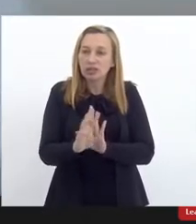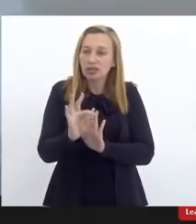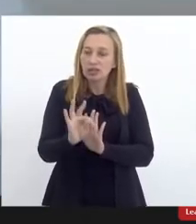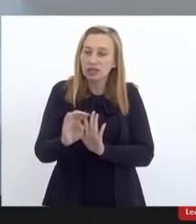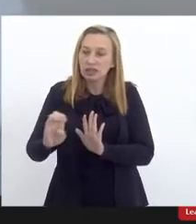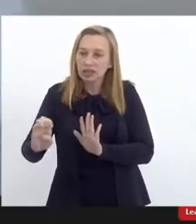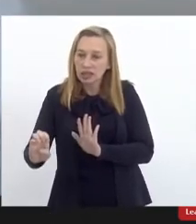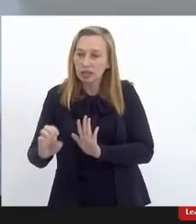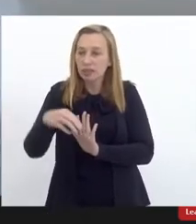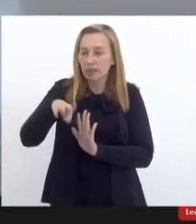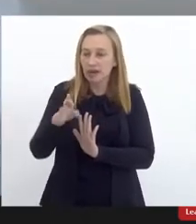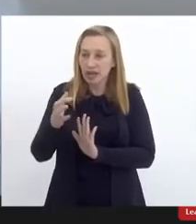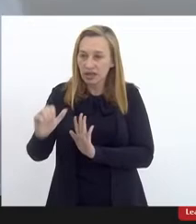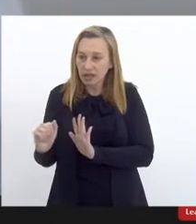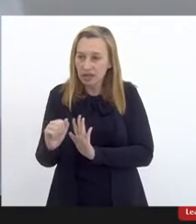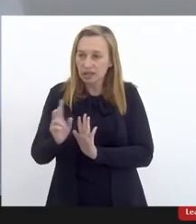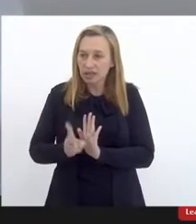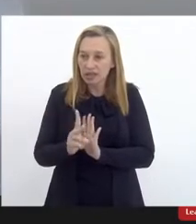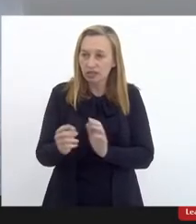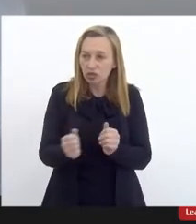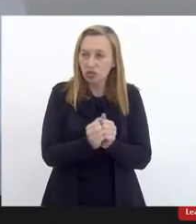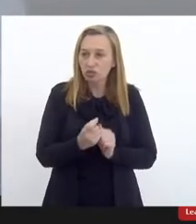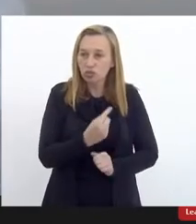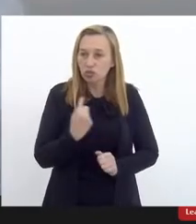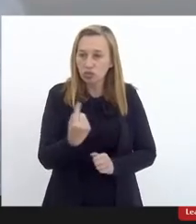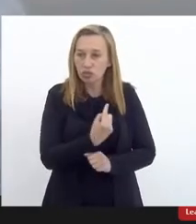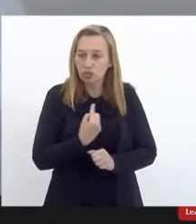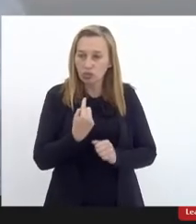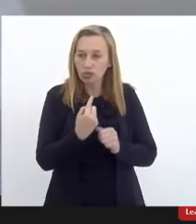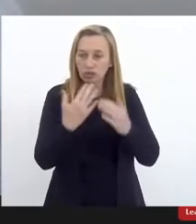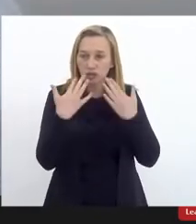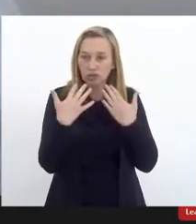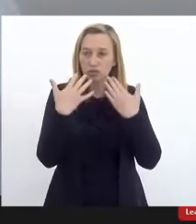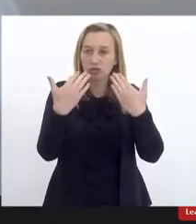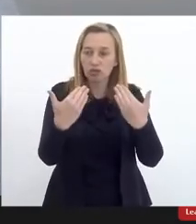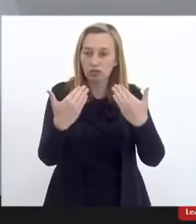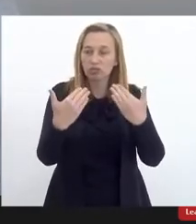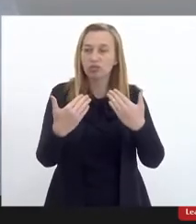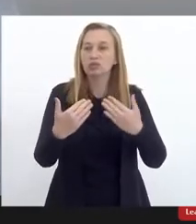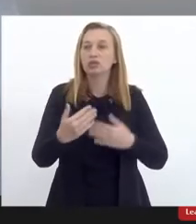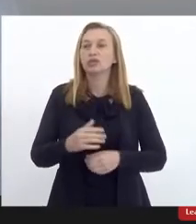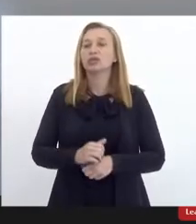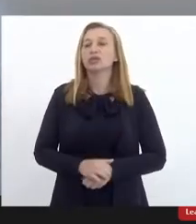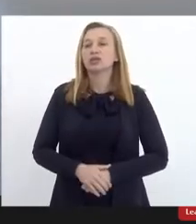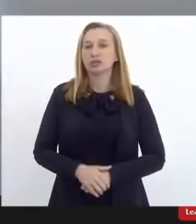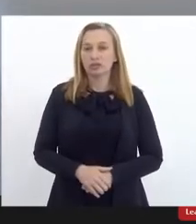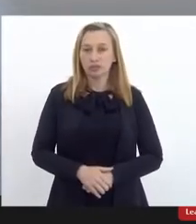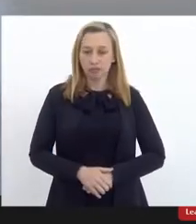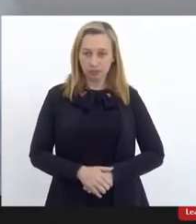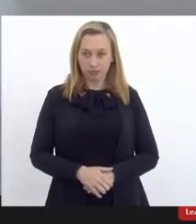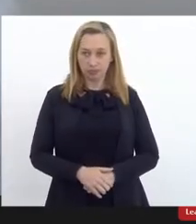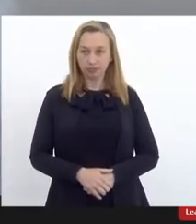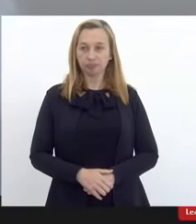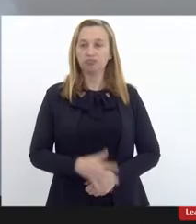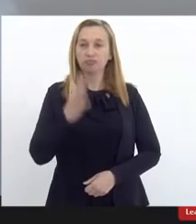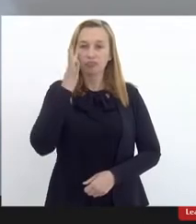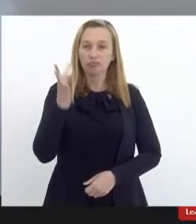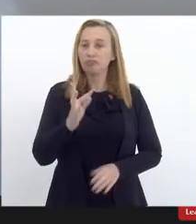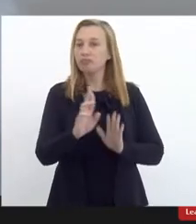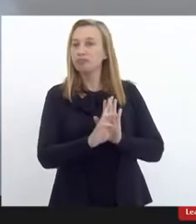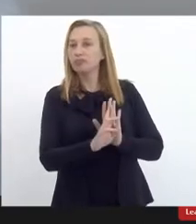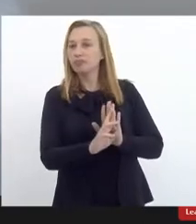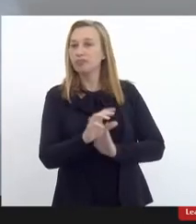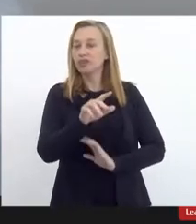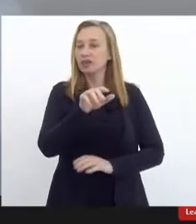da Ana Maria Furbino, que tem estado sempre conosco nas audiências. Rodrigo Azambuja, da Defensoria, já foi citado. Não sei se há representação do